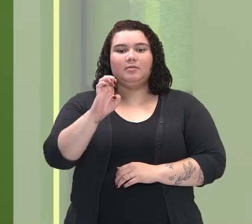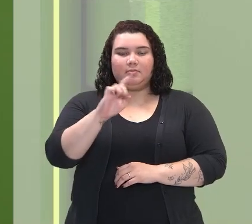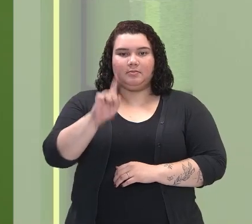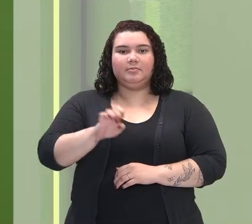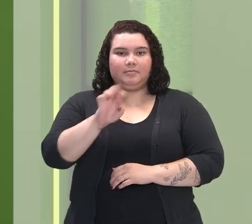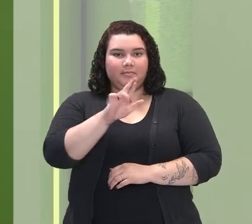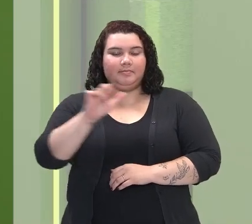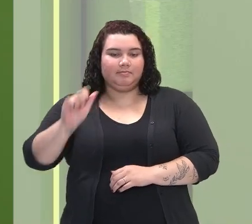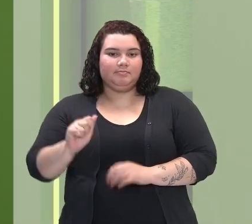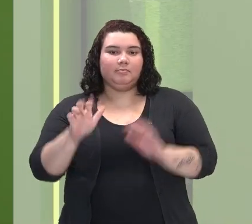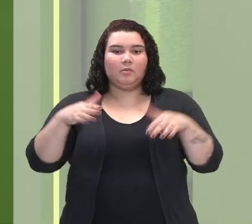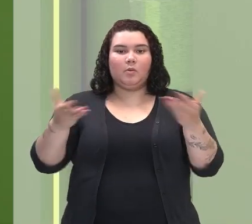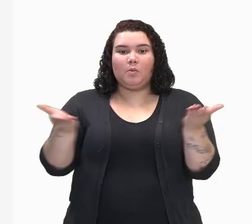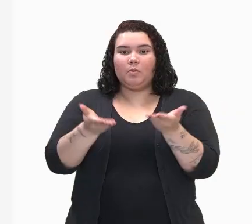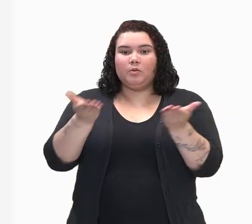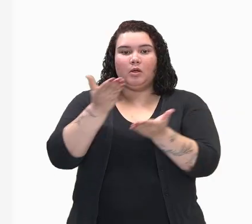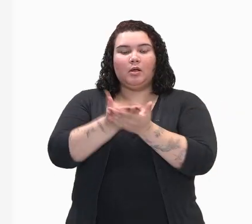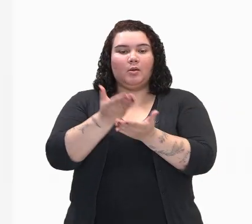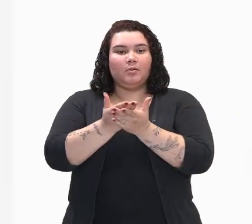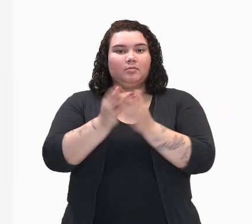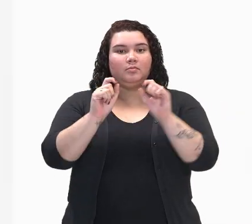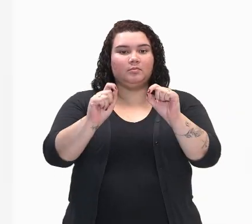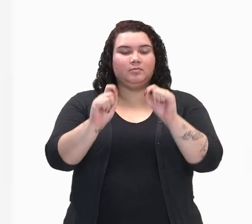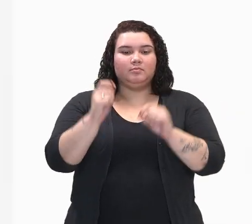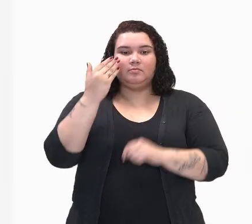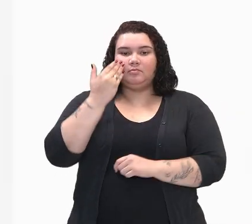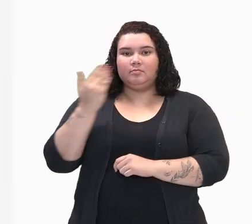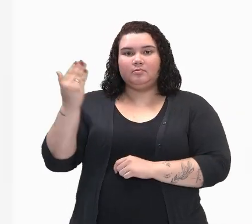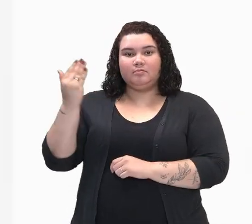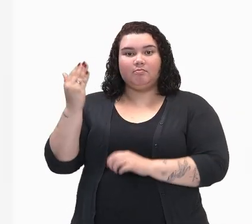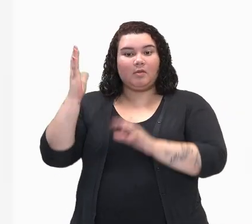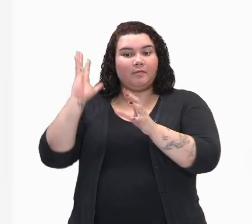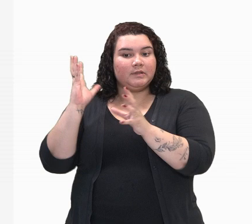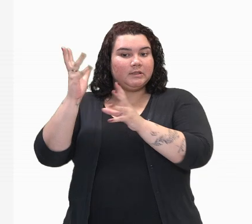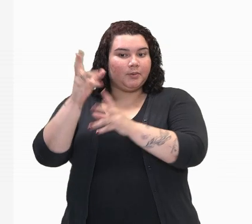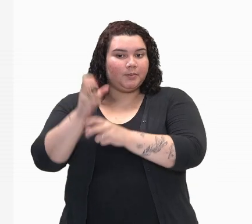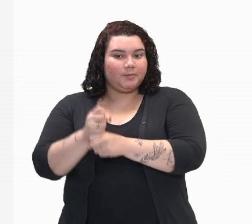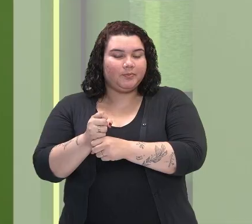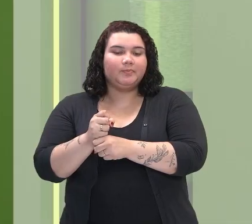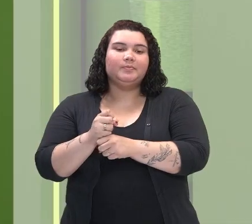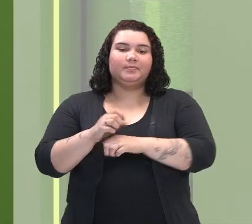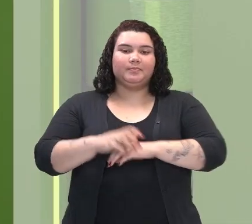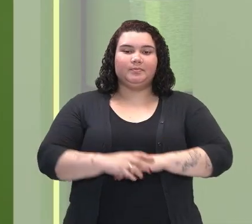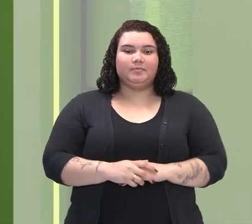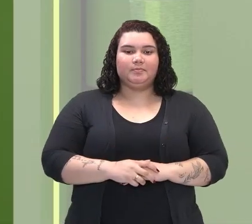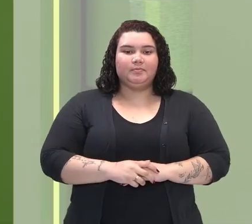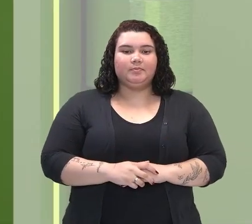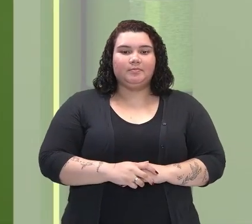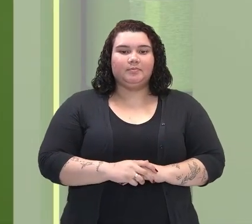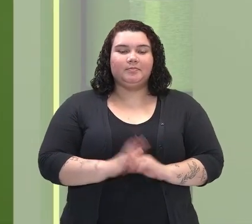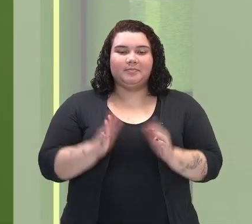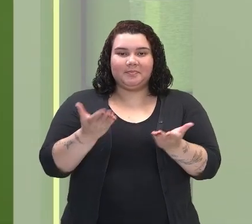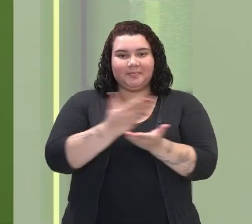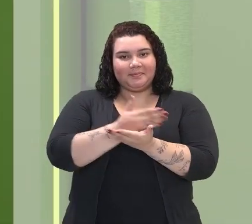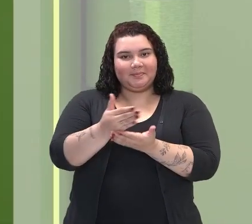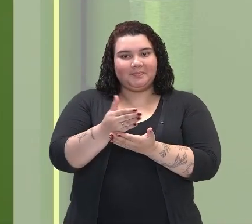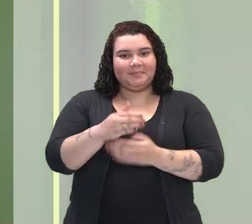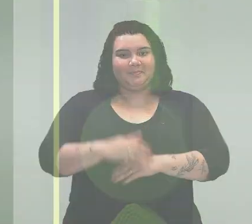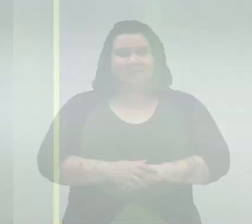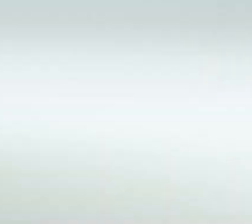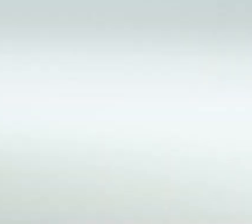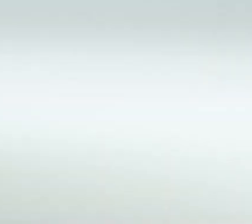nós teremos a nossa aula de avaliação e de revisão. Então, vamos à nossa aula de